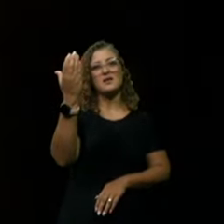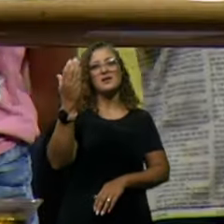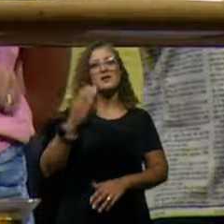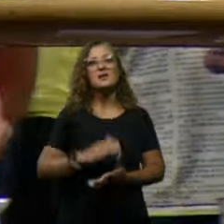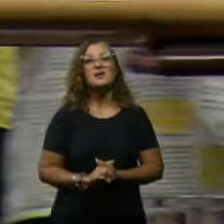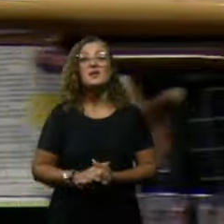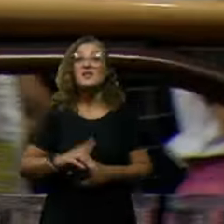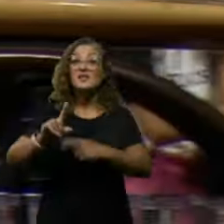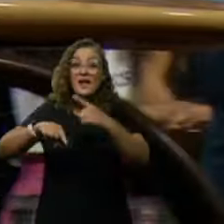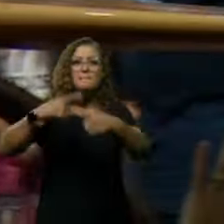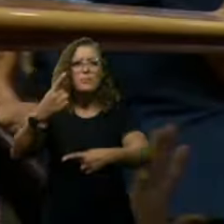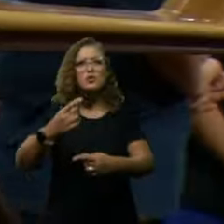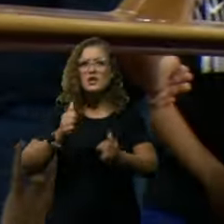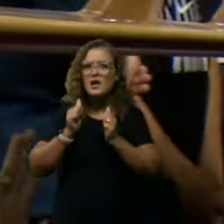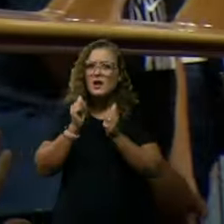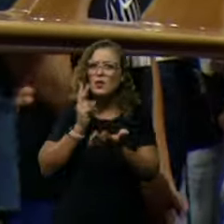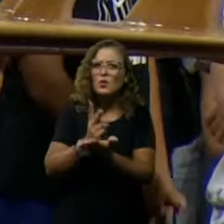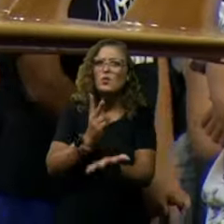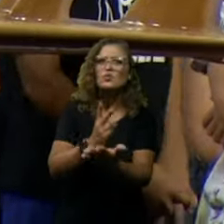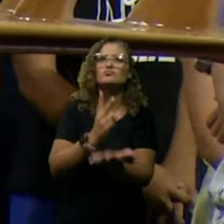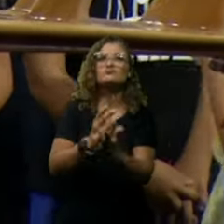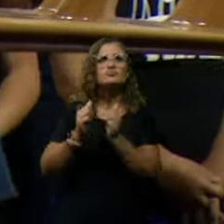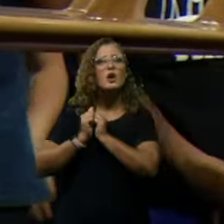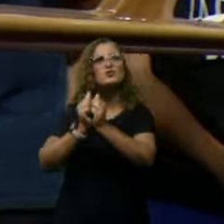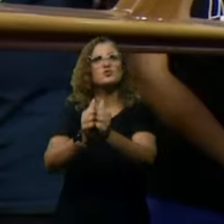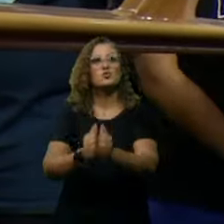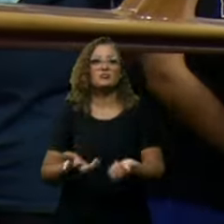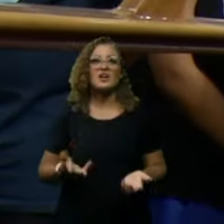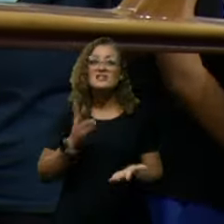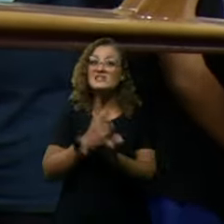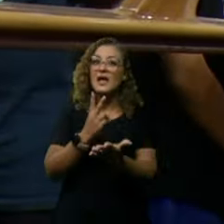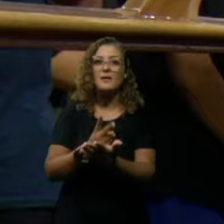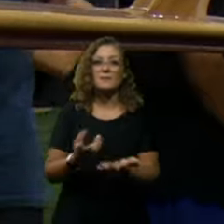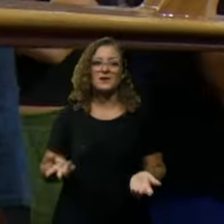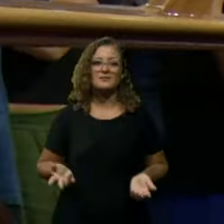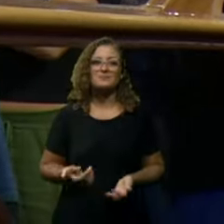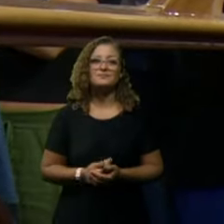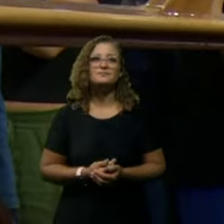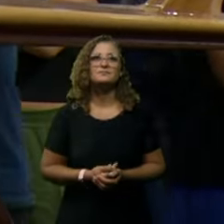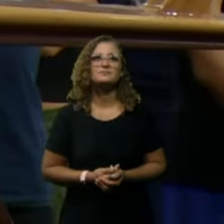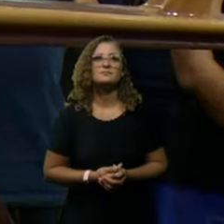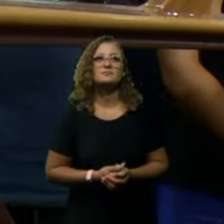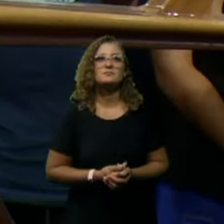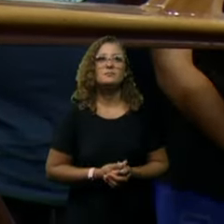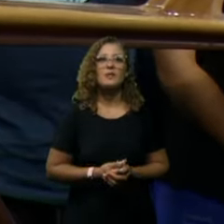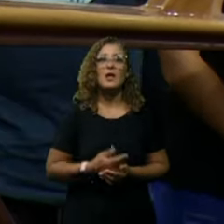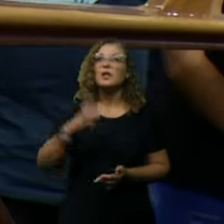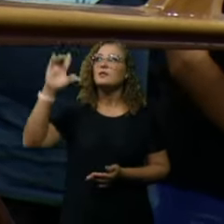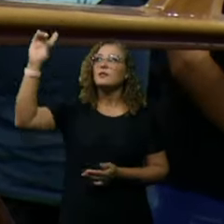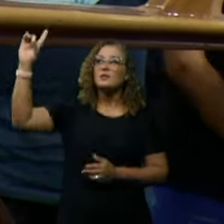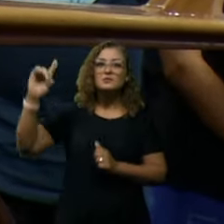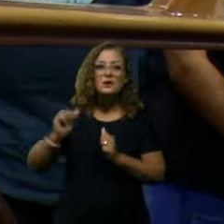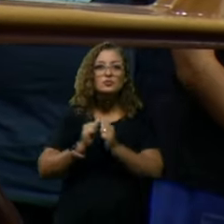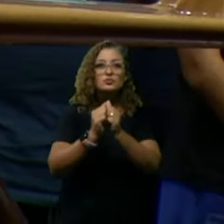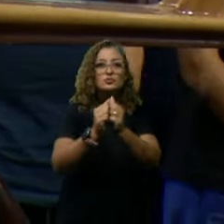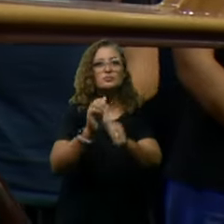promovi a bolsa na caminhada que Deus vai fazer com Abraão